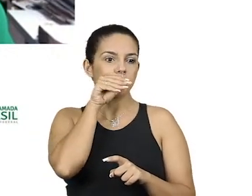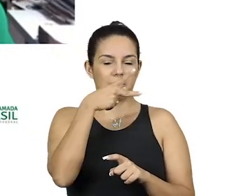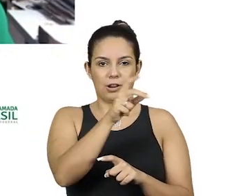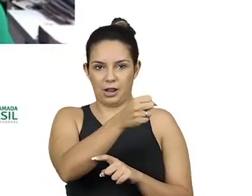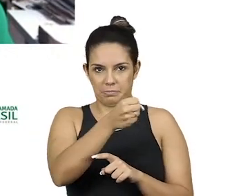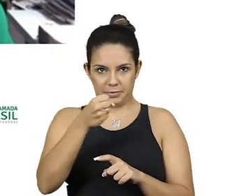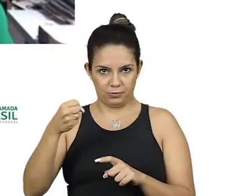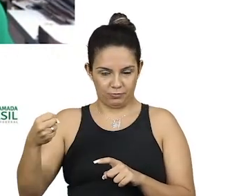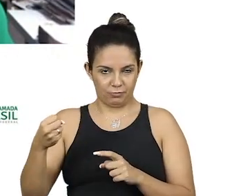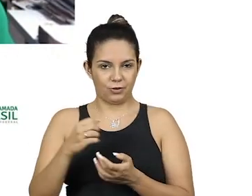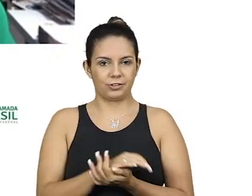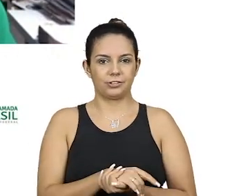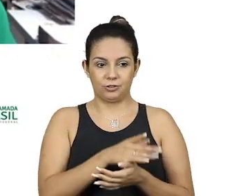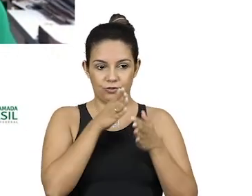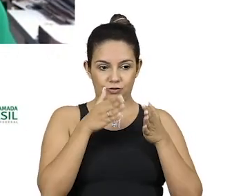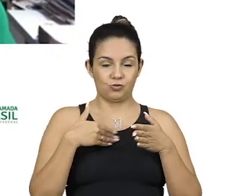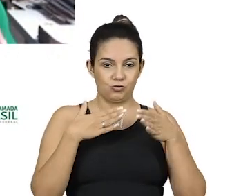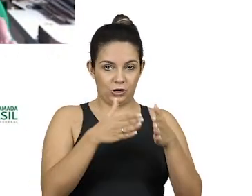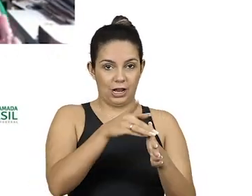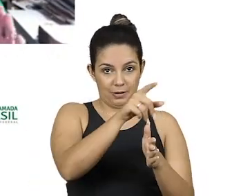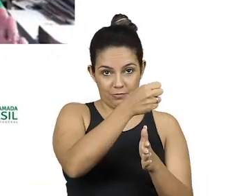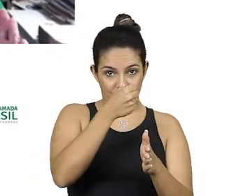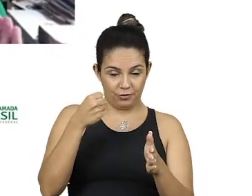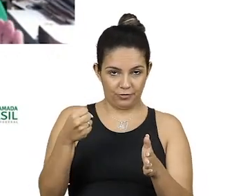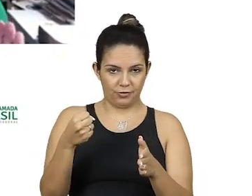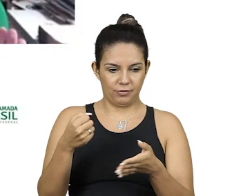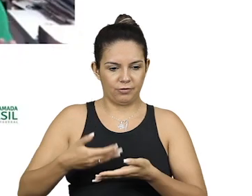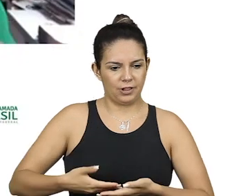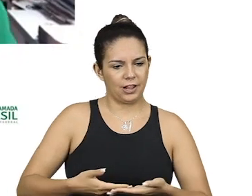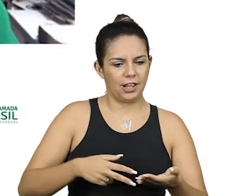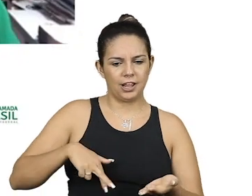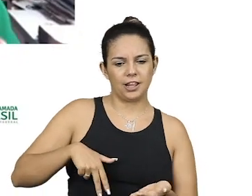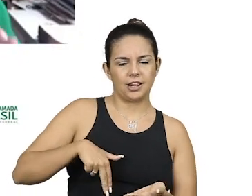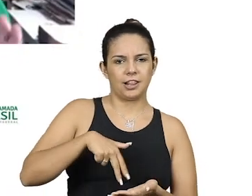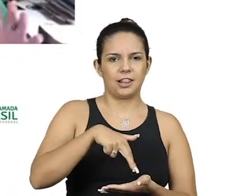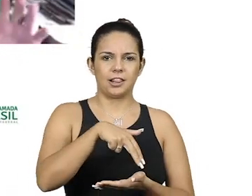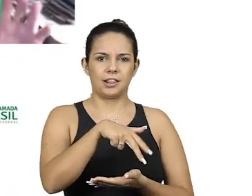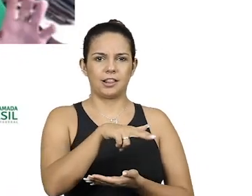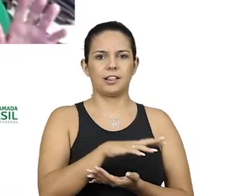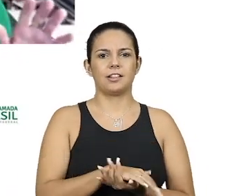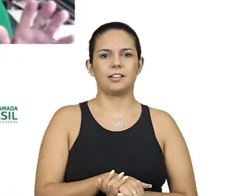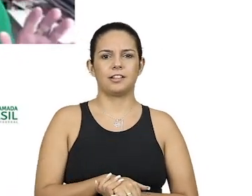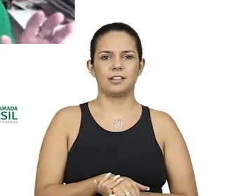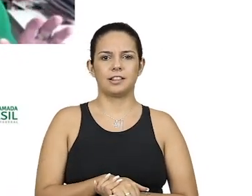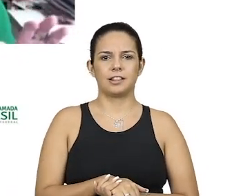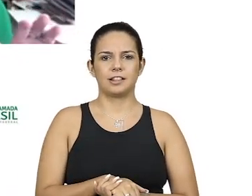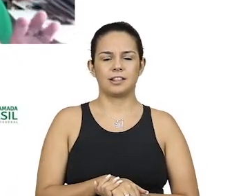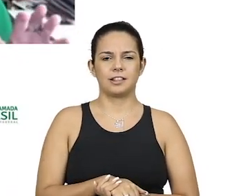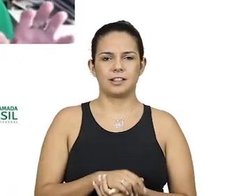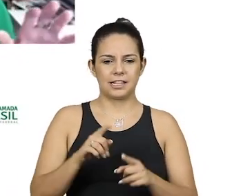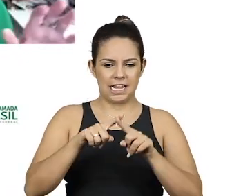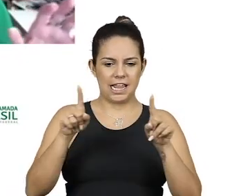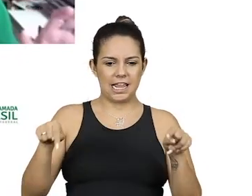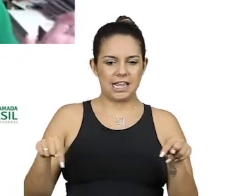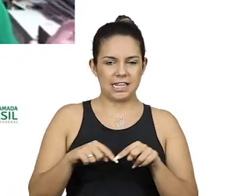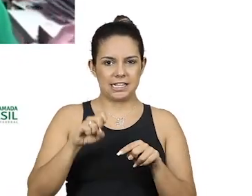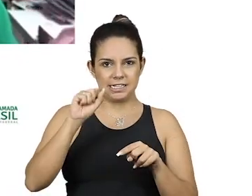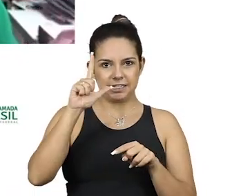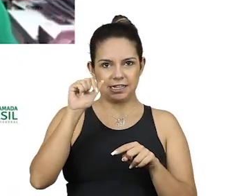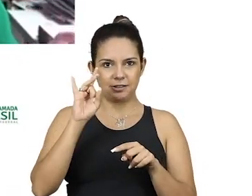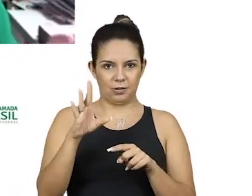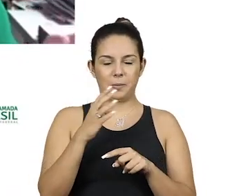que abriu, ela fez a entrada triunfal na penumbra da sala, só estava um